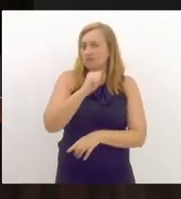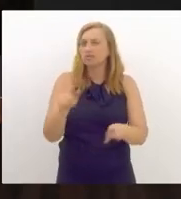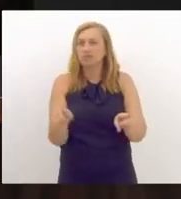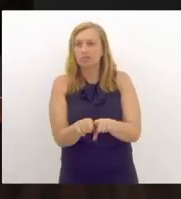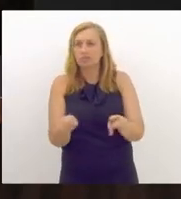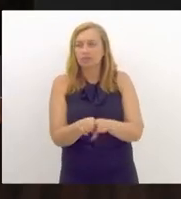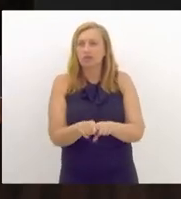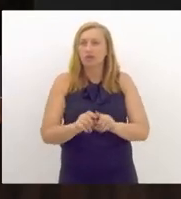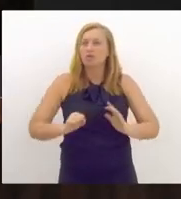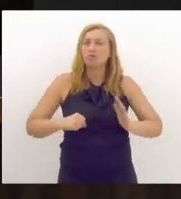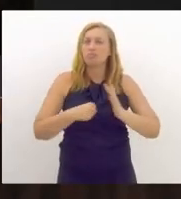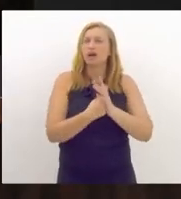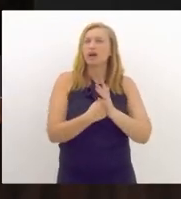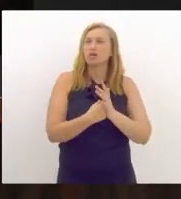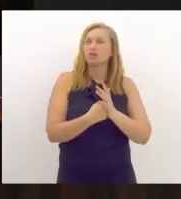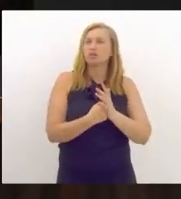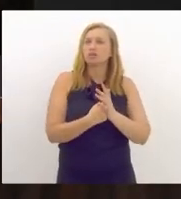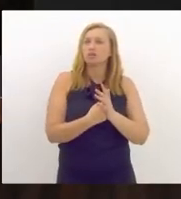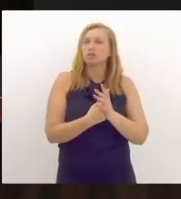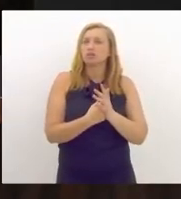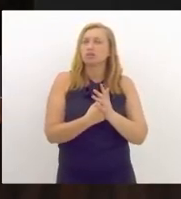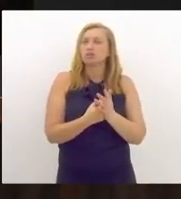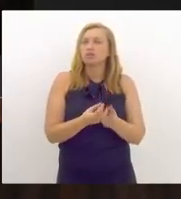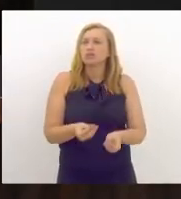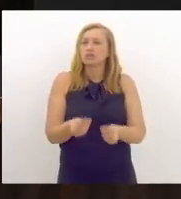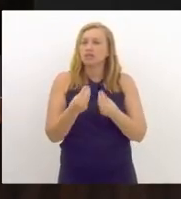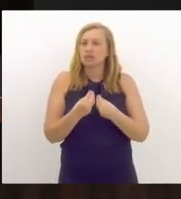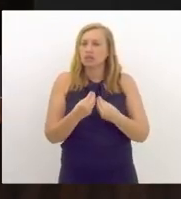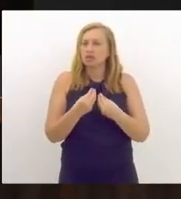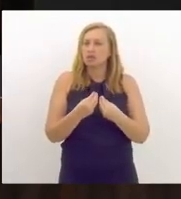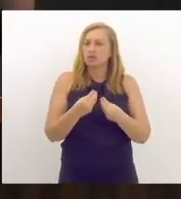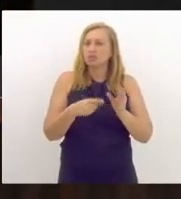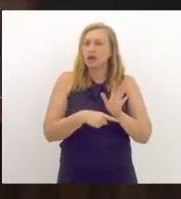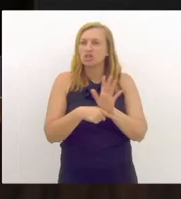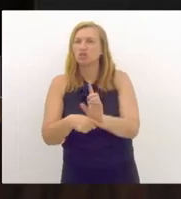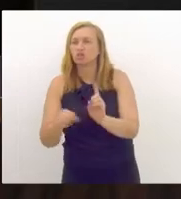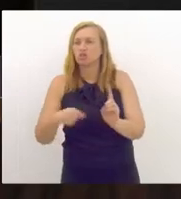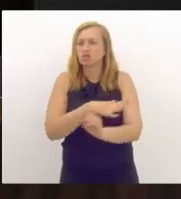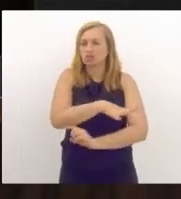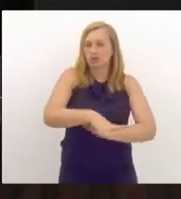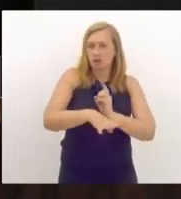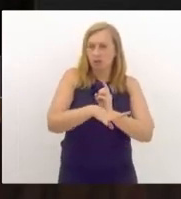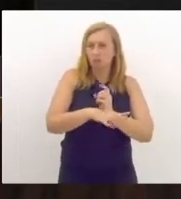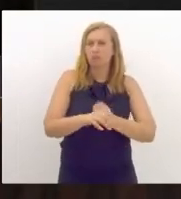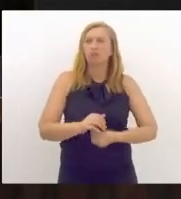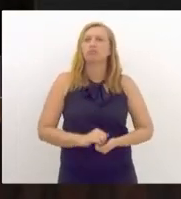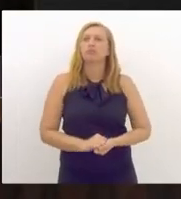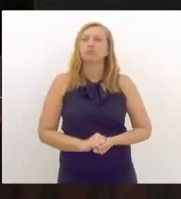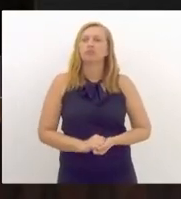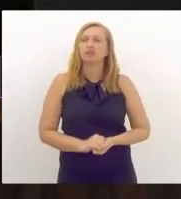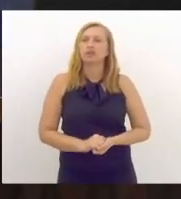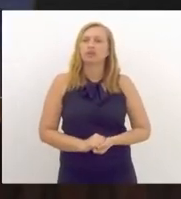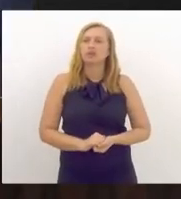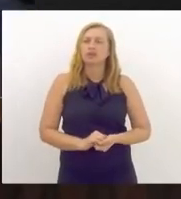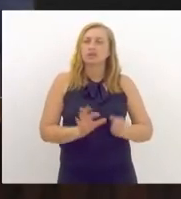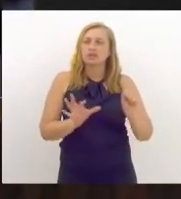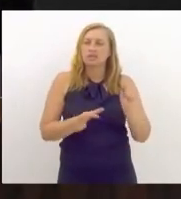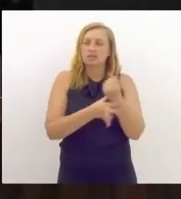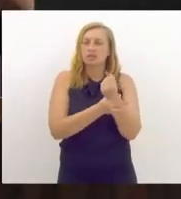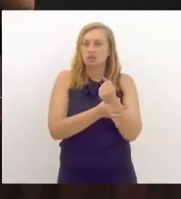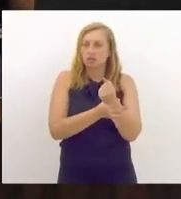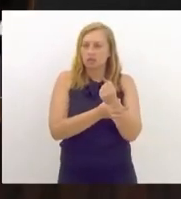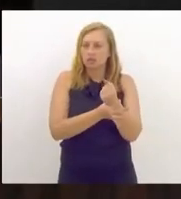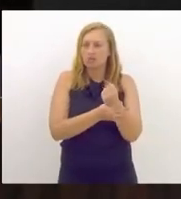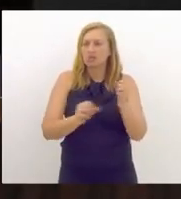do impacto que isso trouxe para assistência social para Seguridade Social